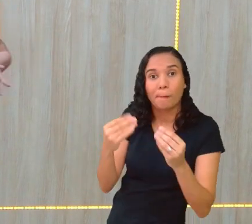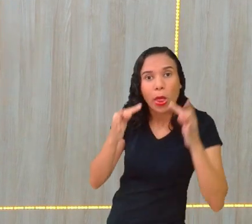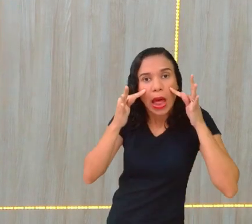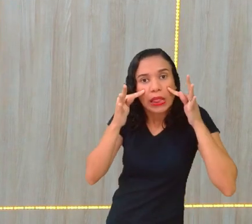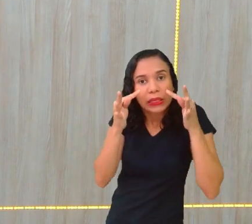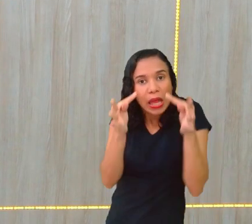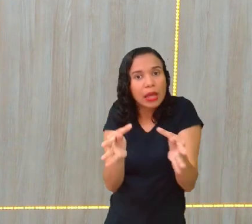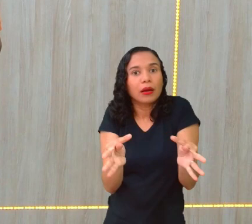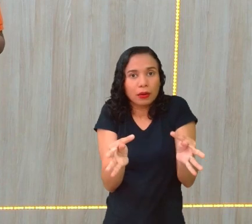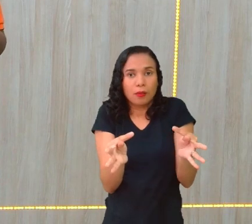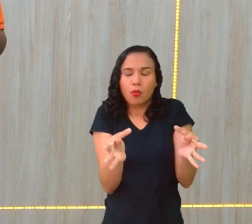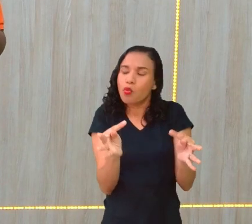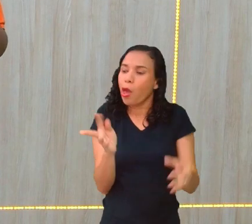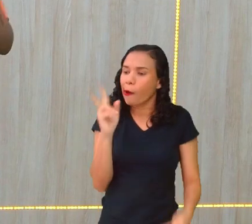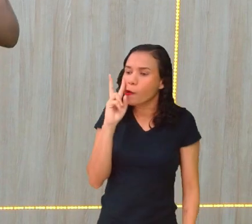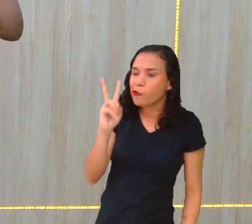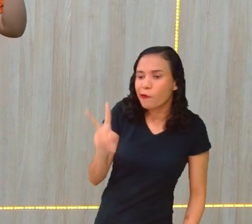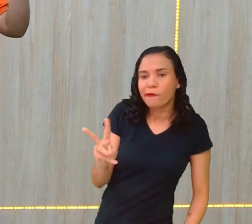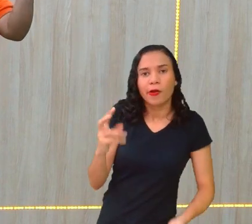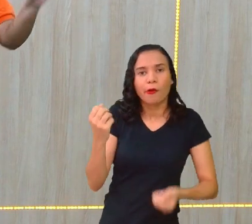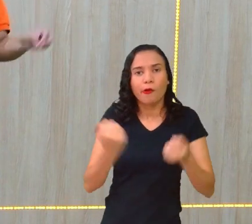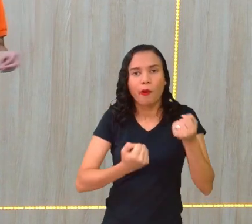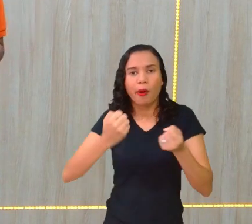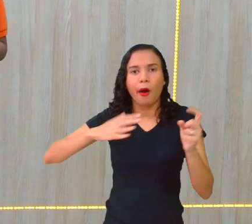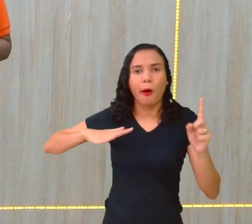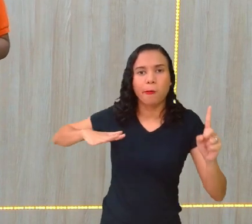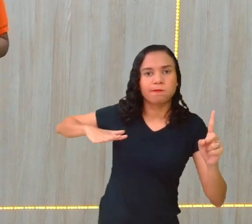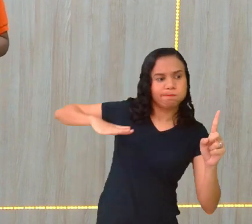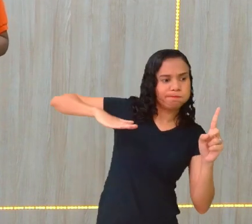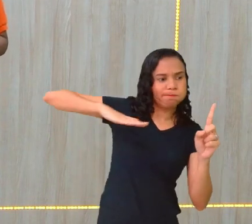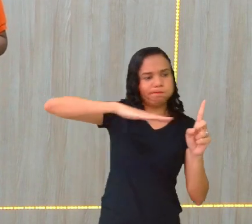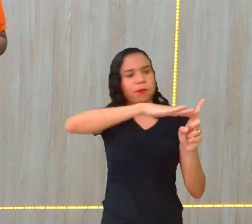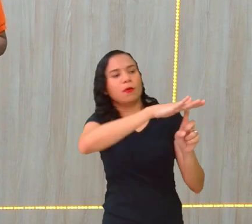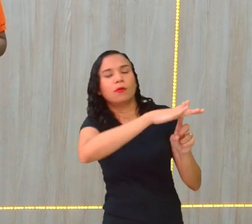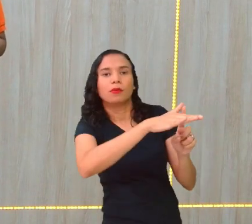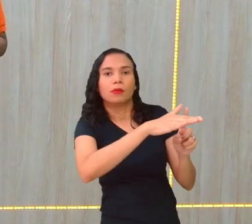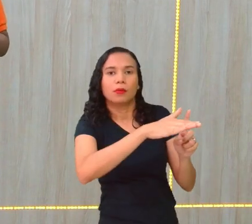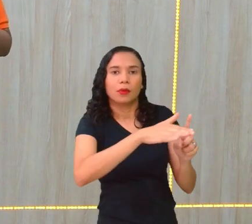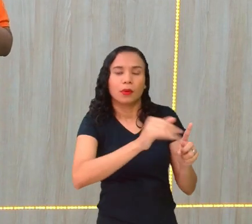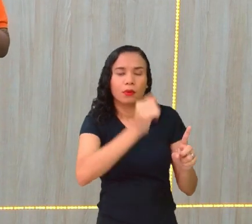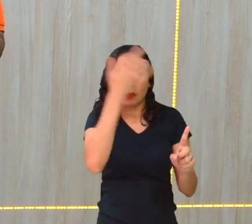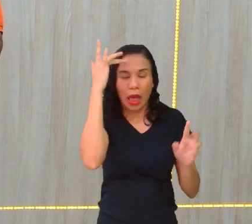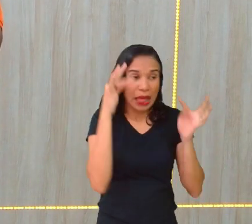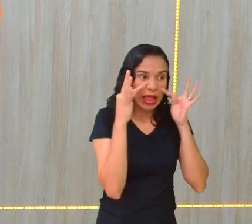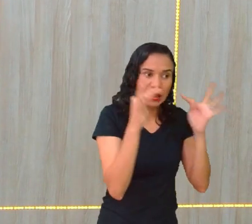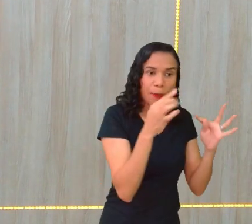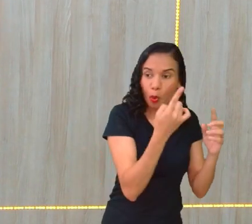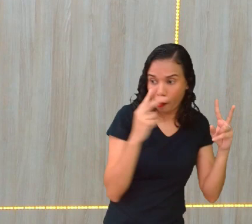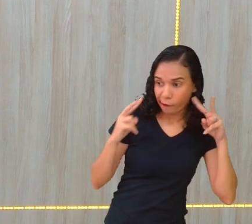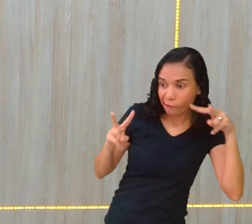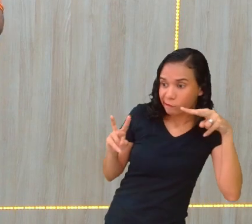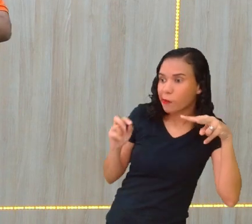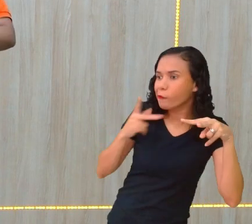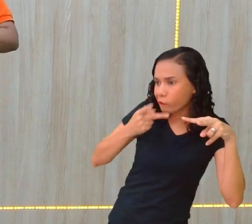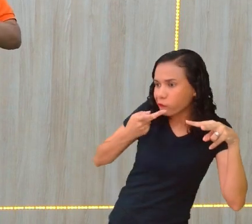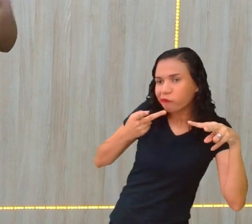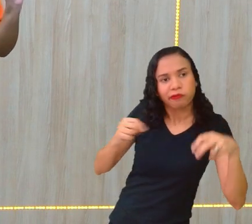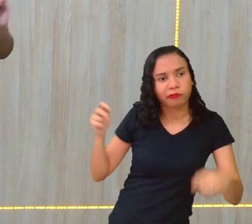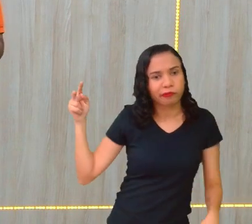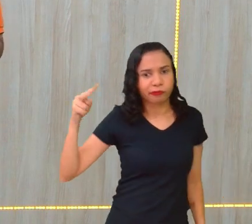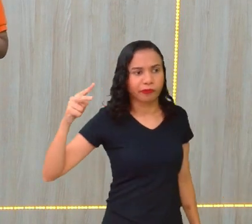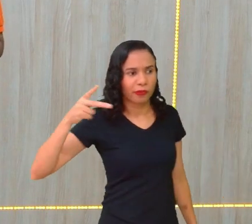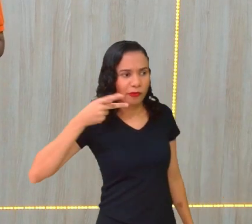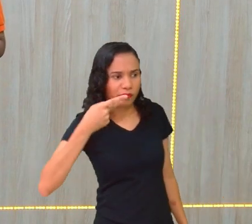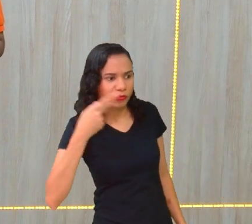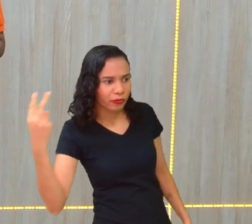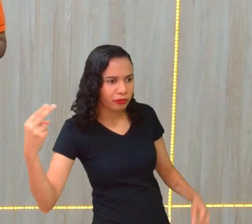testemunhas do evento. Então, a testemunha A disse uma coisa, a testemunha B disse outra coisa, a testemunha C